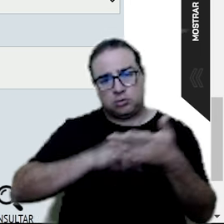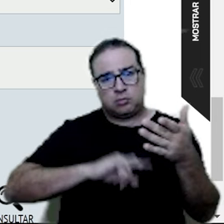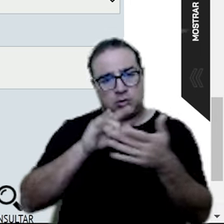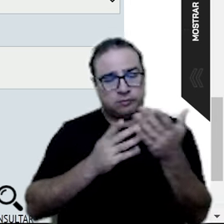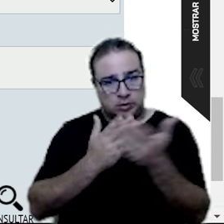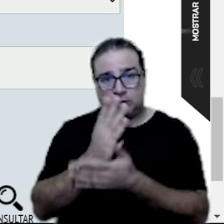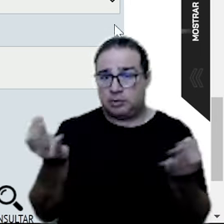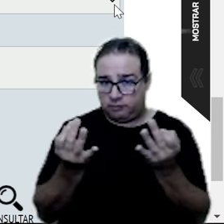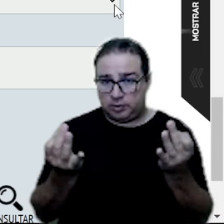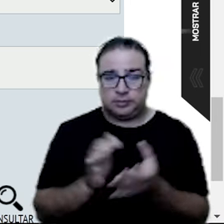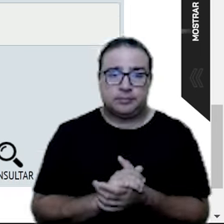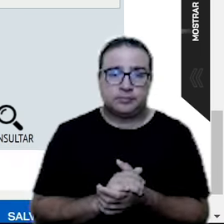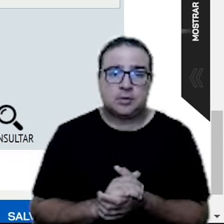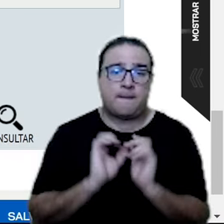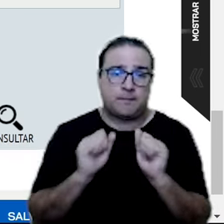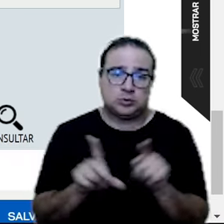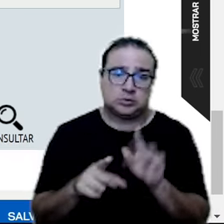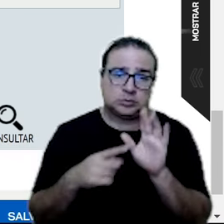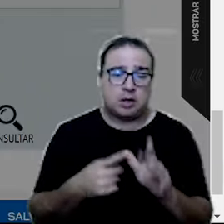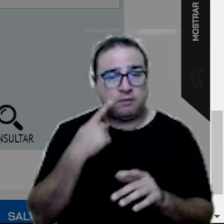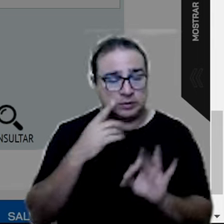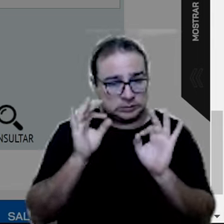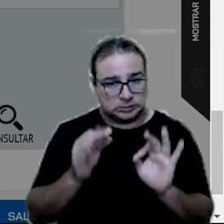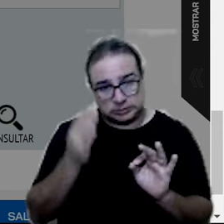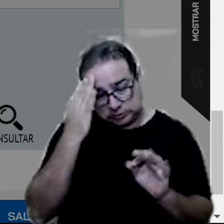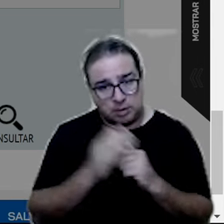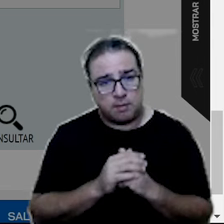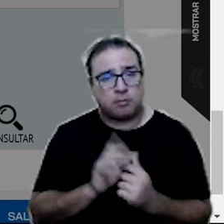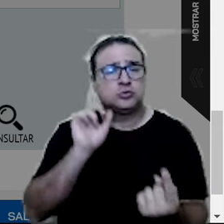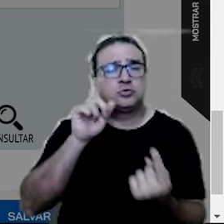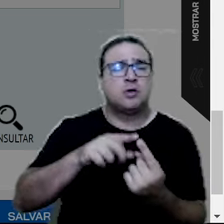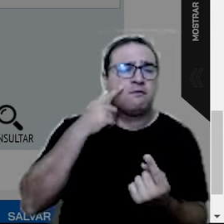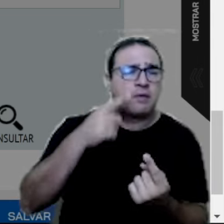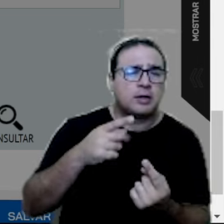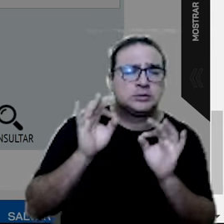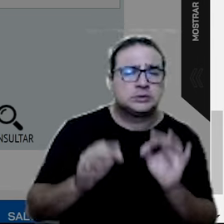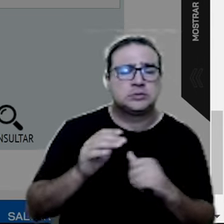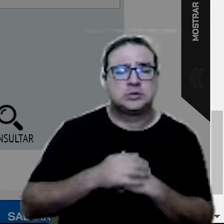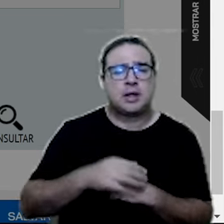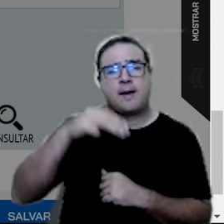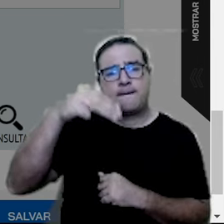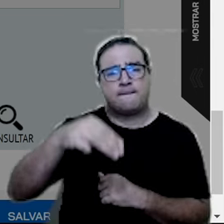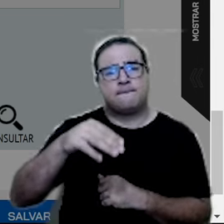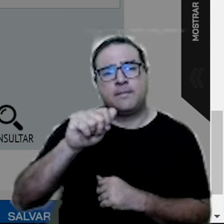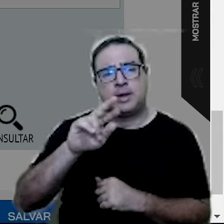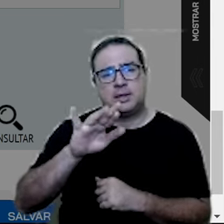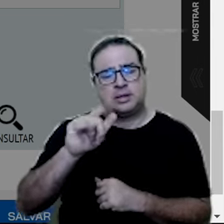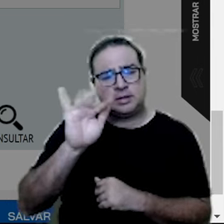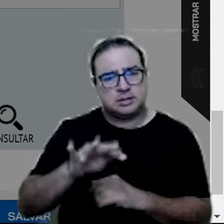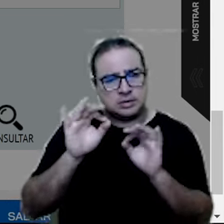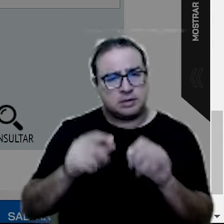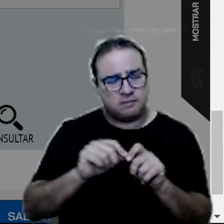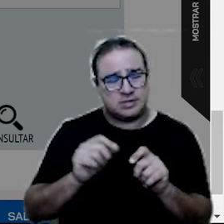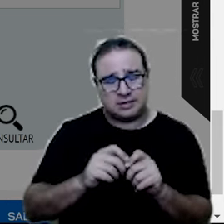foram validados perfeito né eu posso então visualizar e a minha intenção Aqui é Ver se aquela parte lá da Matriz fiscal se tá feito